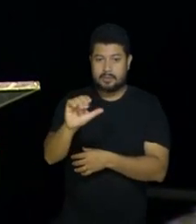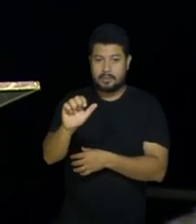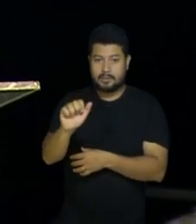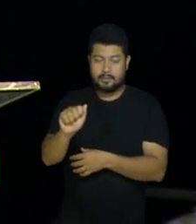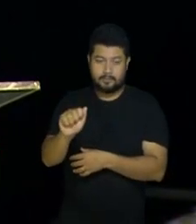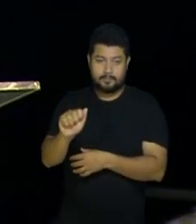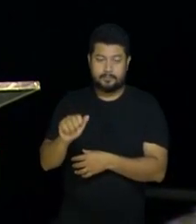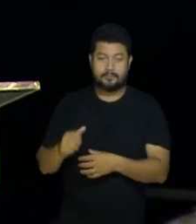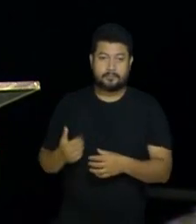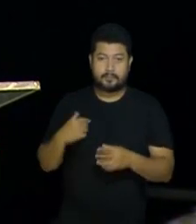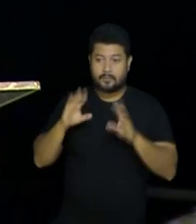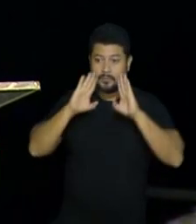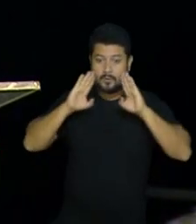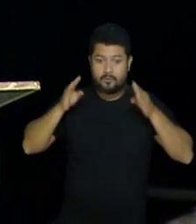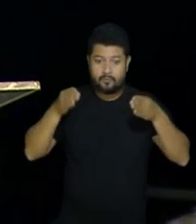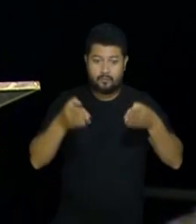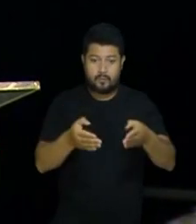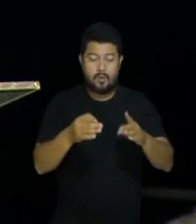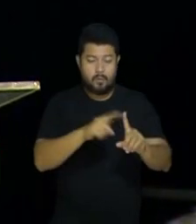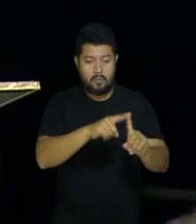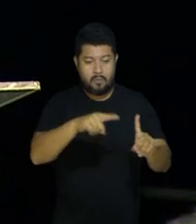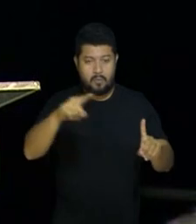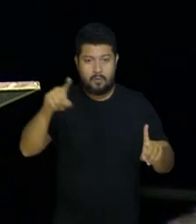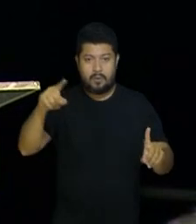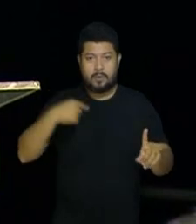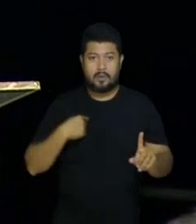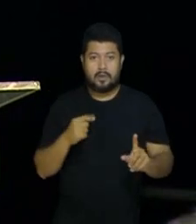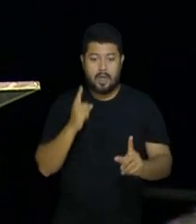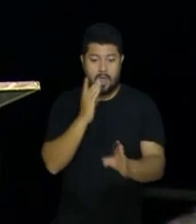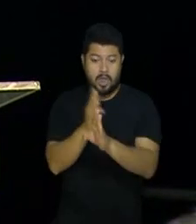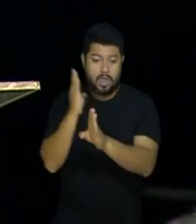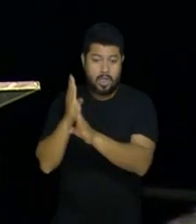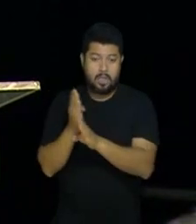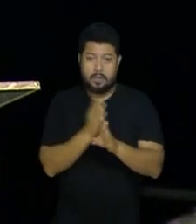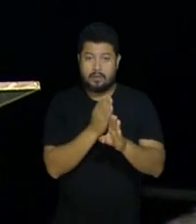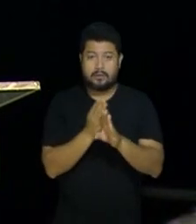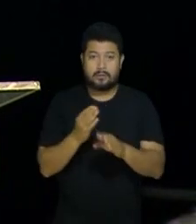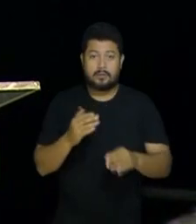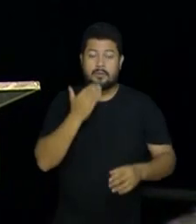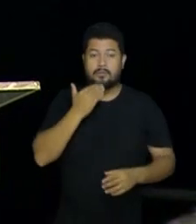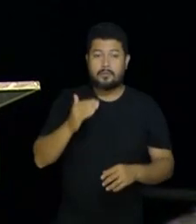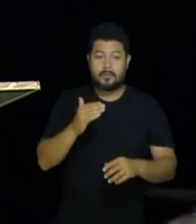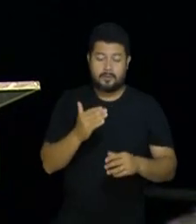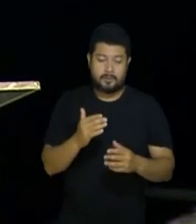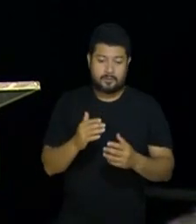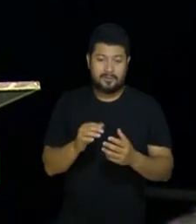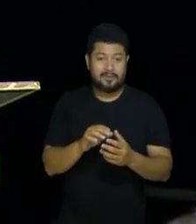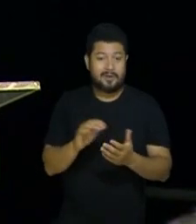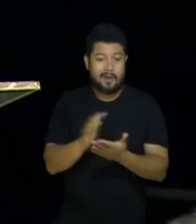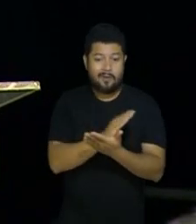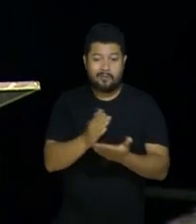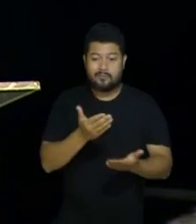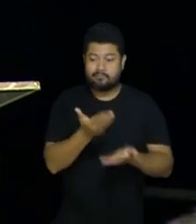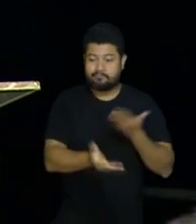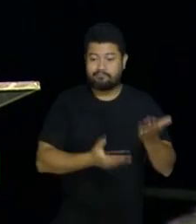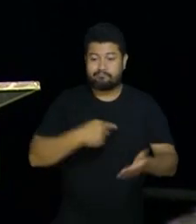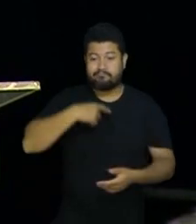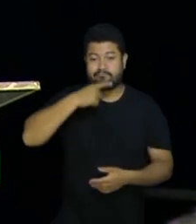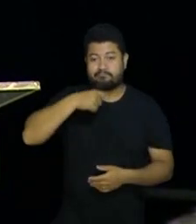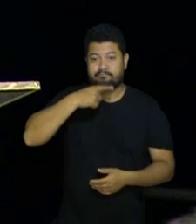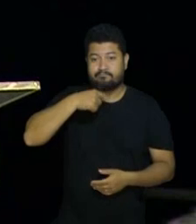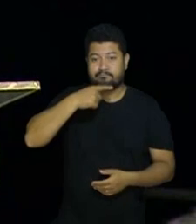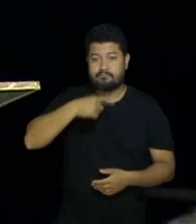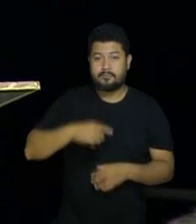olhares para os números, diagnósticos e para as demandas reprimidas que, infelizmente,